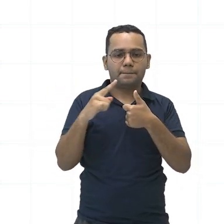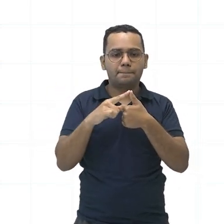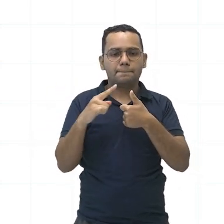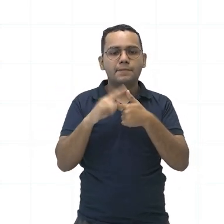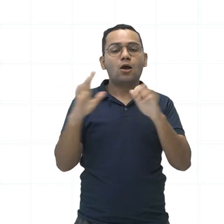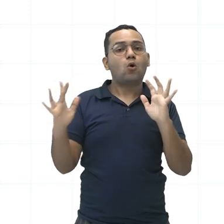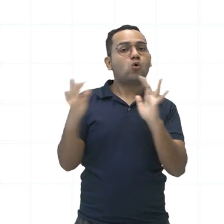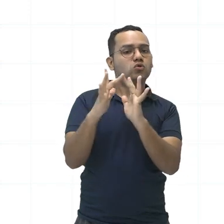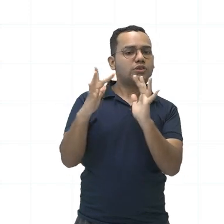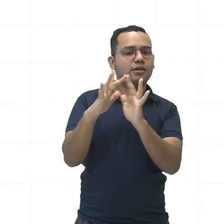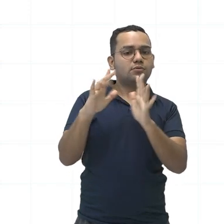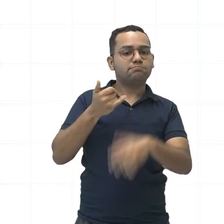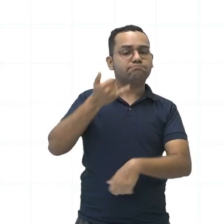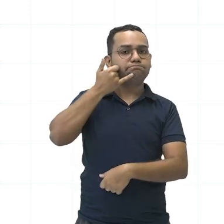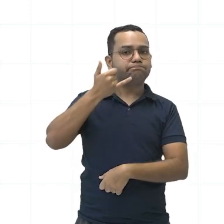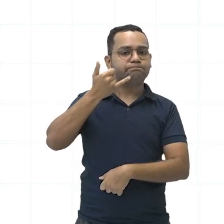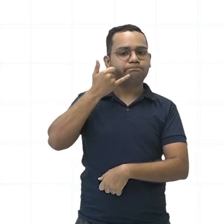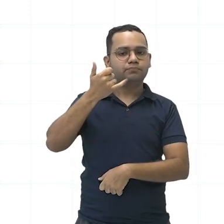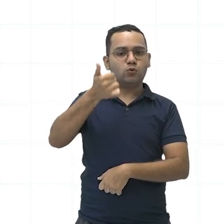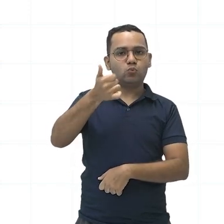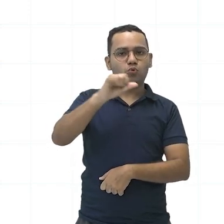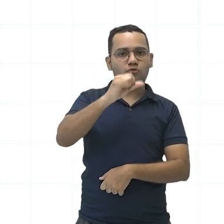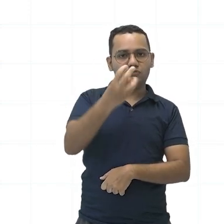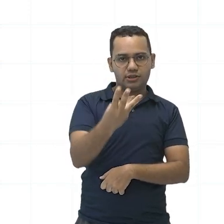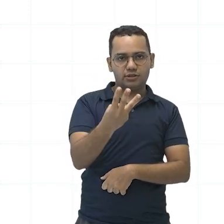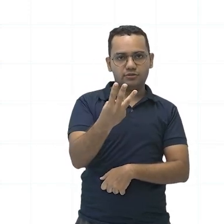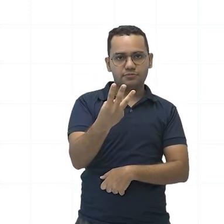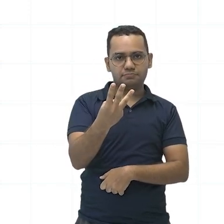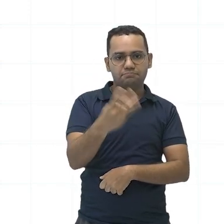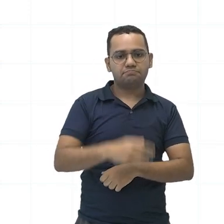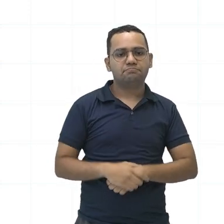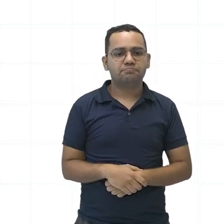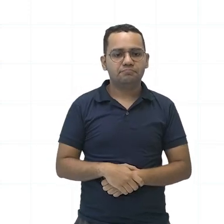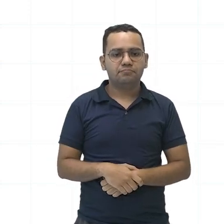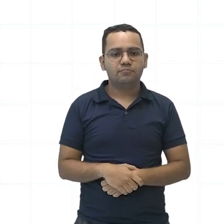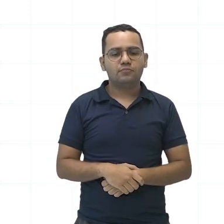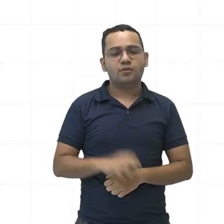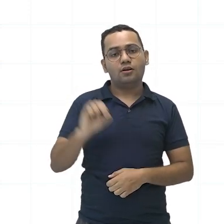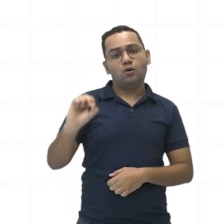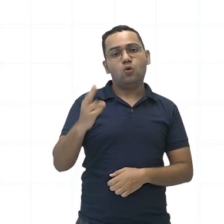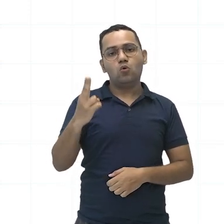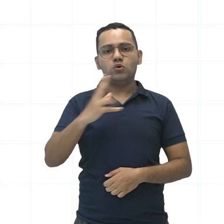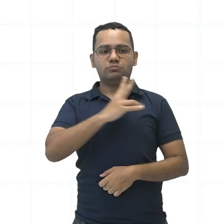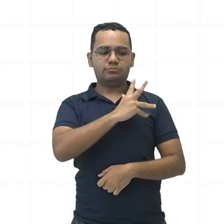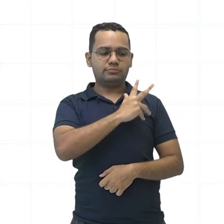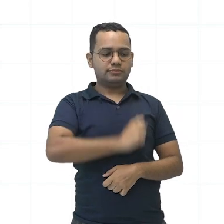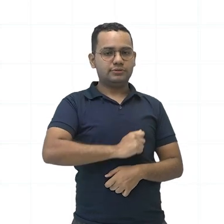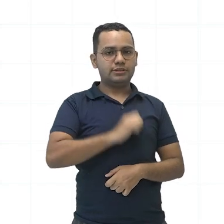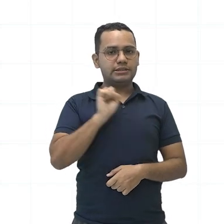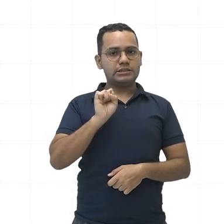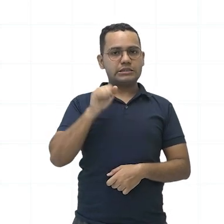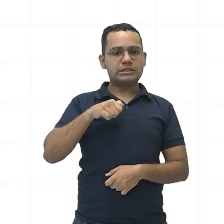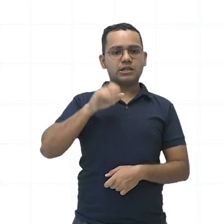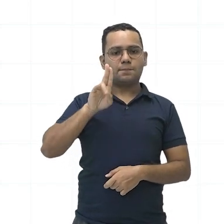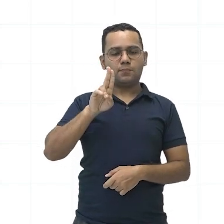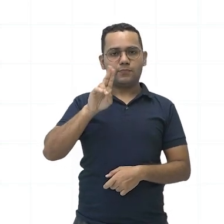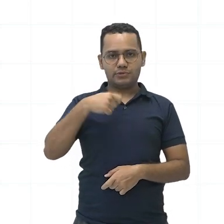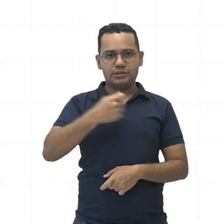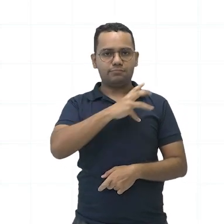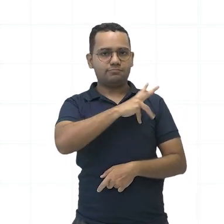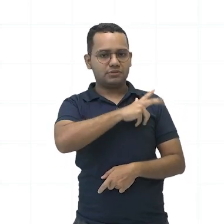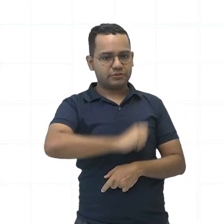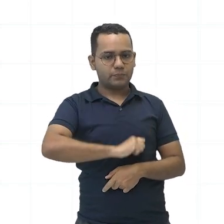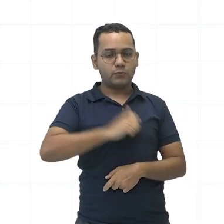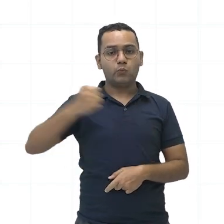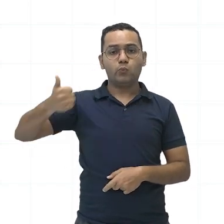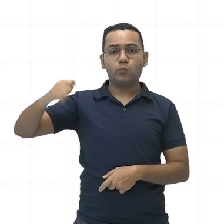de Atendimento Emergencial do Corpo de Bombeiros, que é 193, ou o SAMU, que é 192. Por quê?